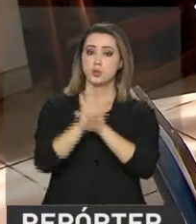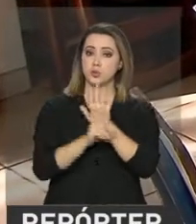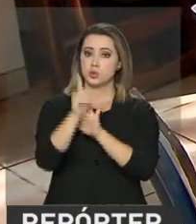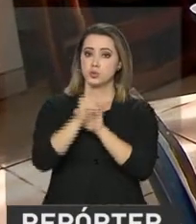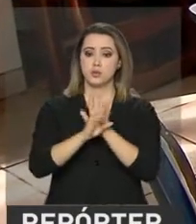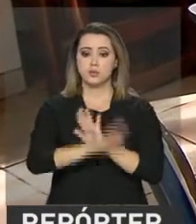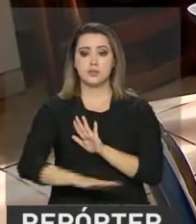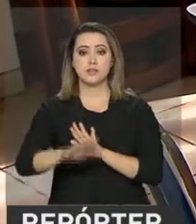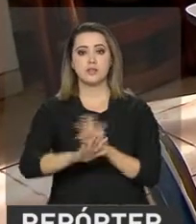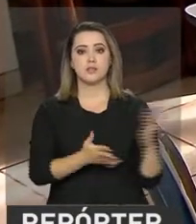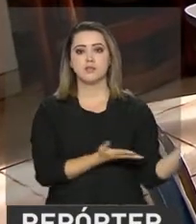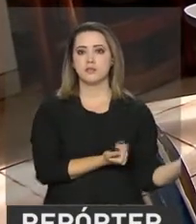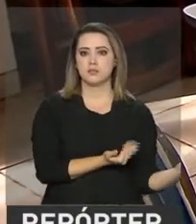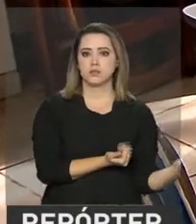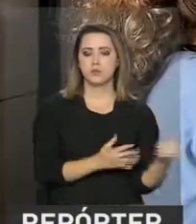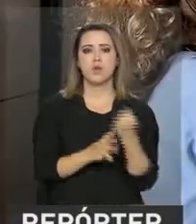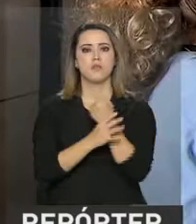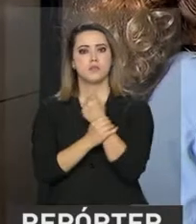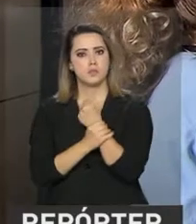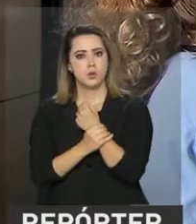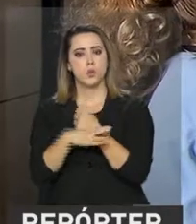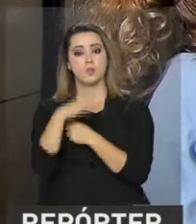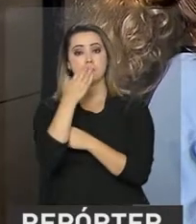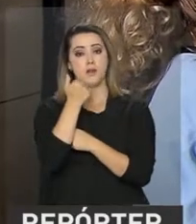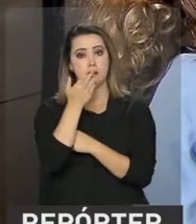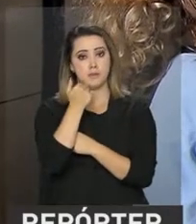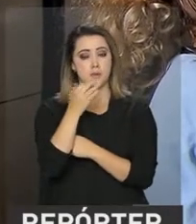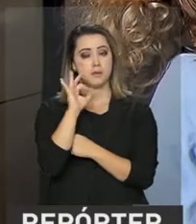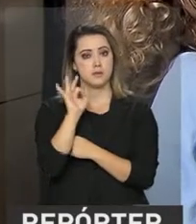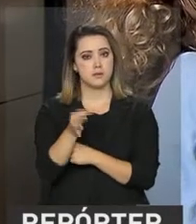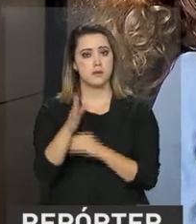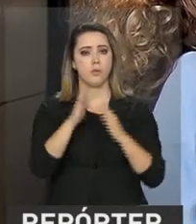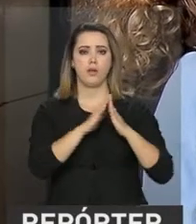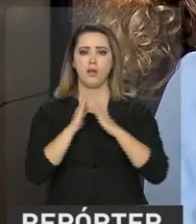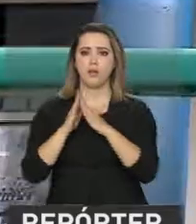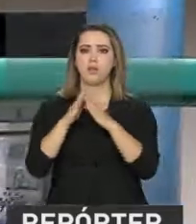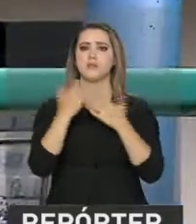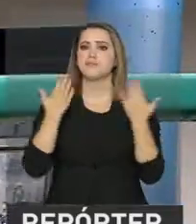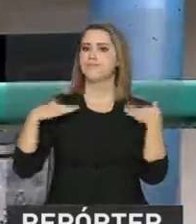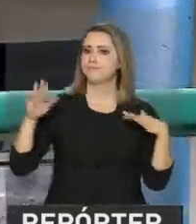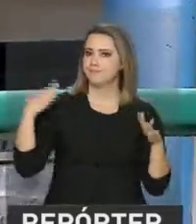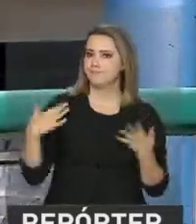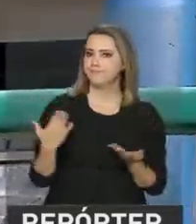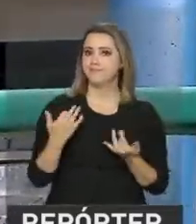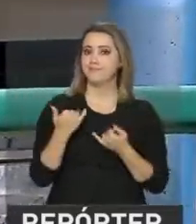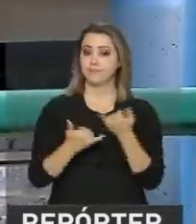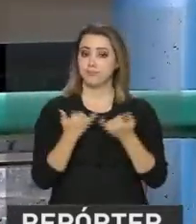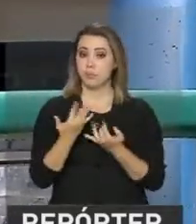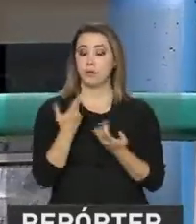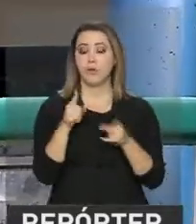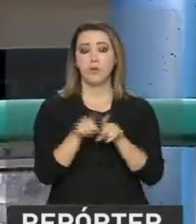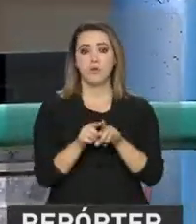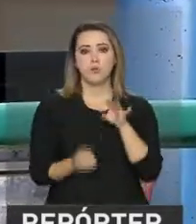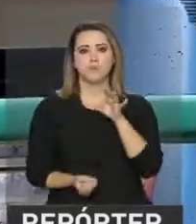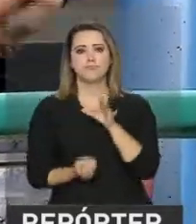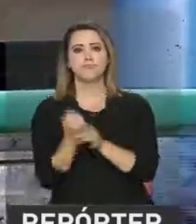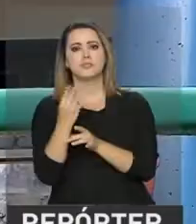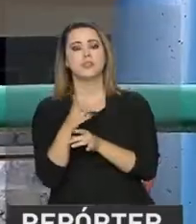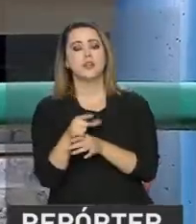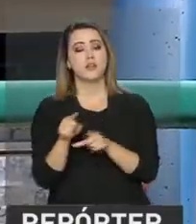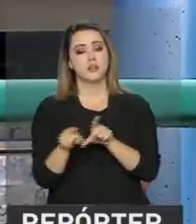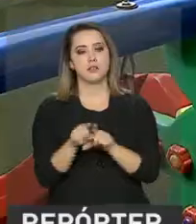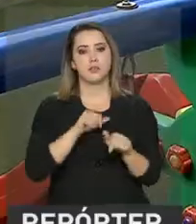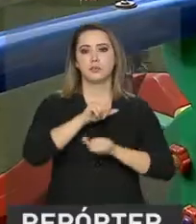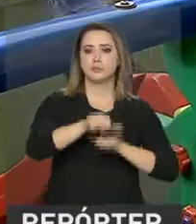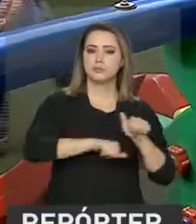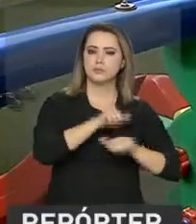crianças e dos jovens como segurança alimentação adequada moradia lazer desde a sua publicação foram feitas algumas alterações